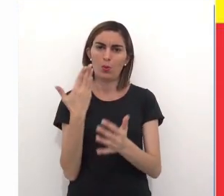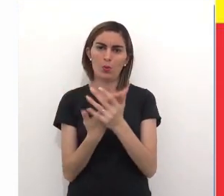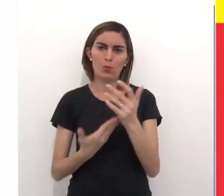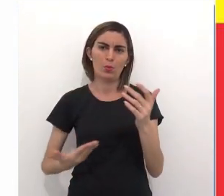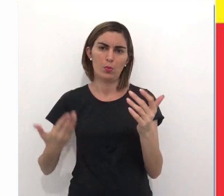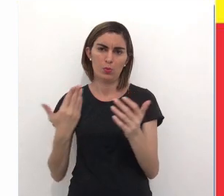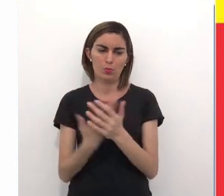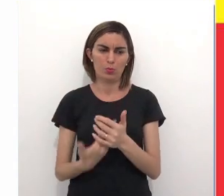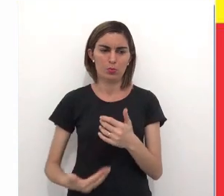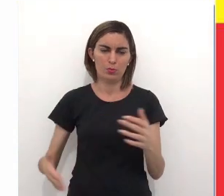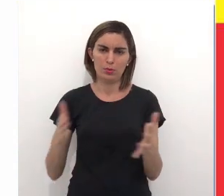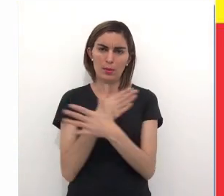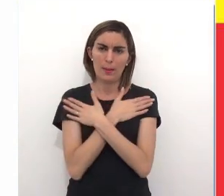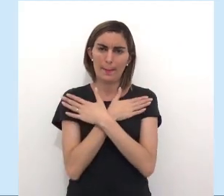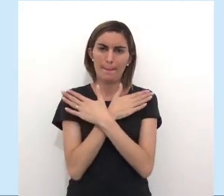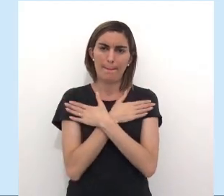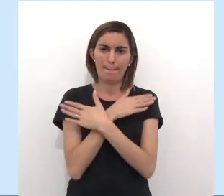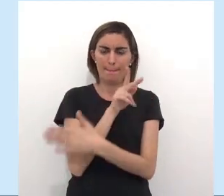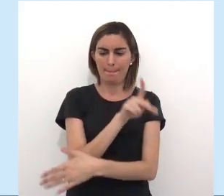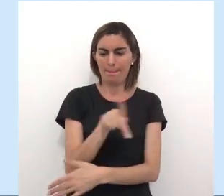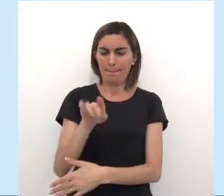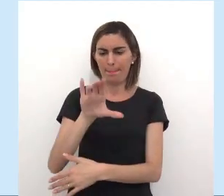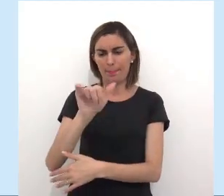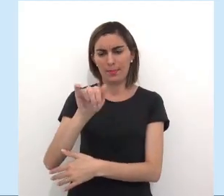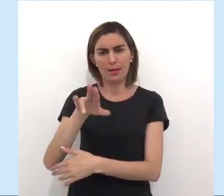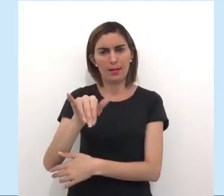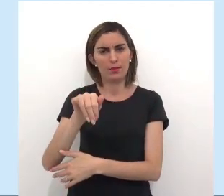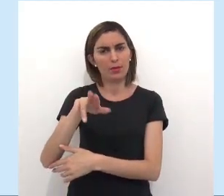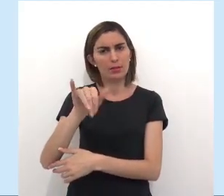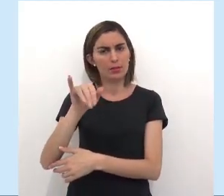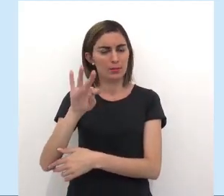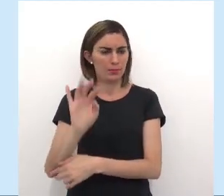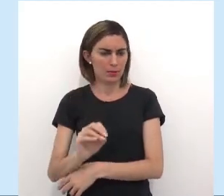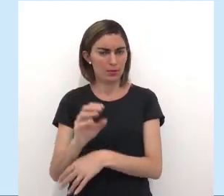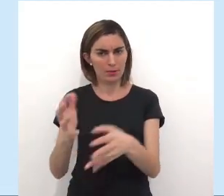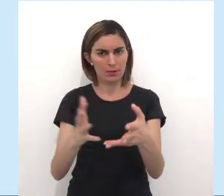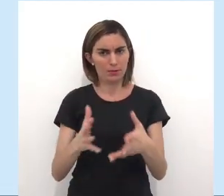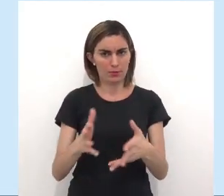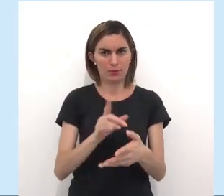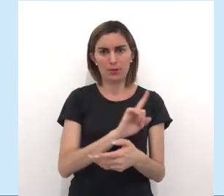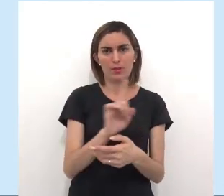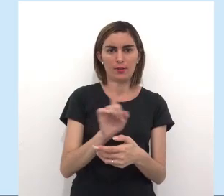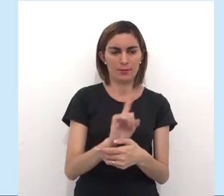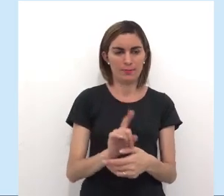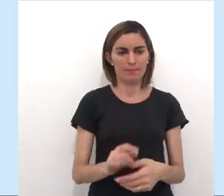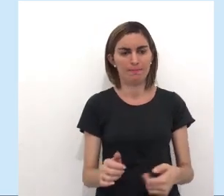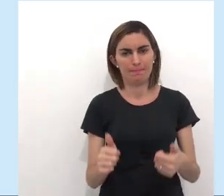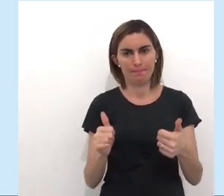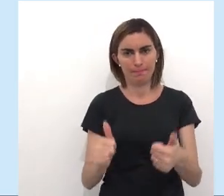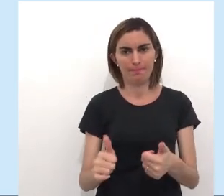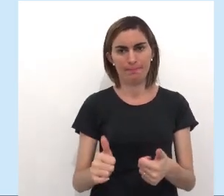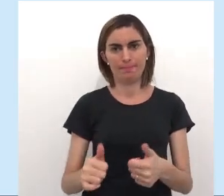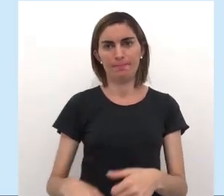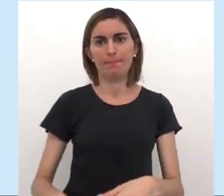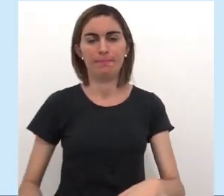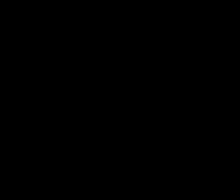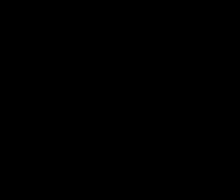nós concluímos a nossa aula. Um abraço do professor Cláudio Nascimento. O queres ou não queres?